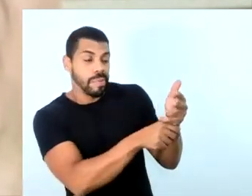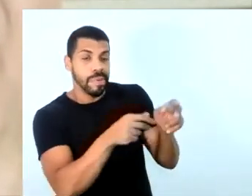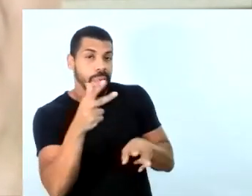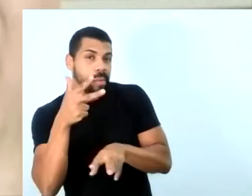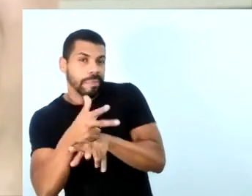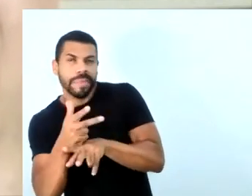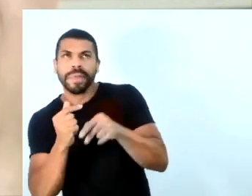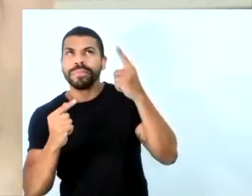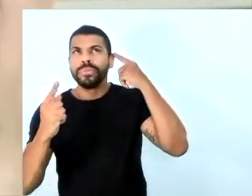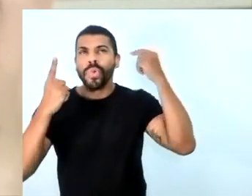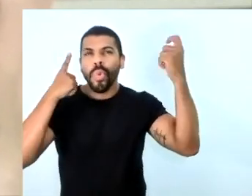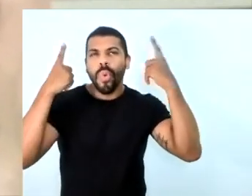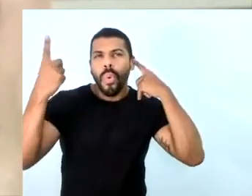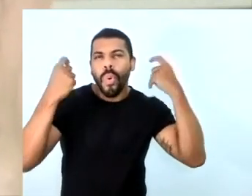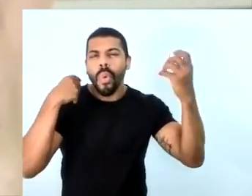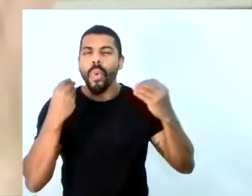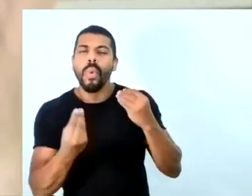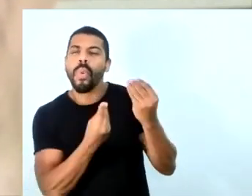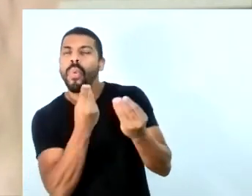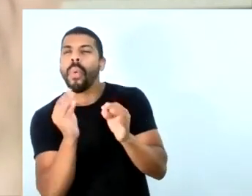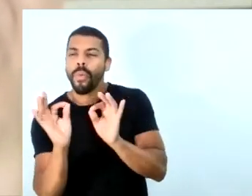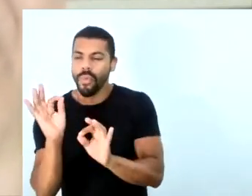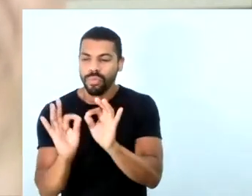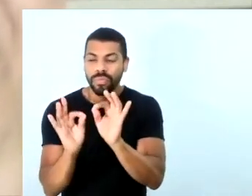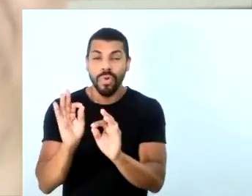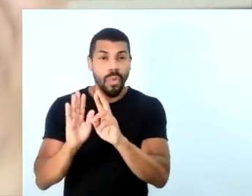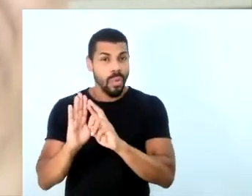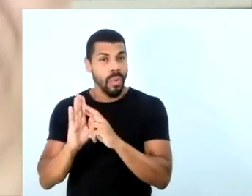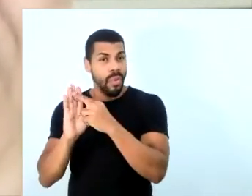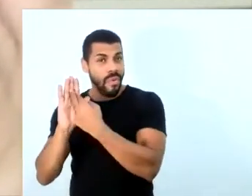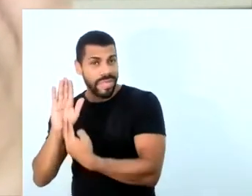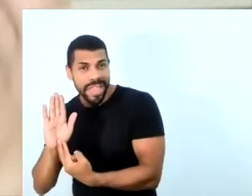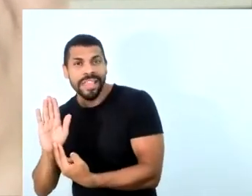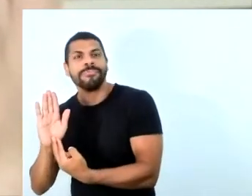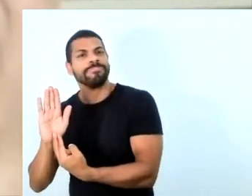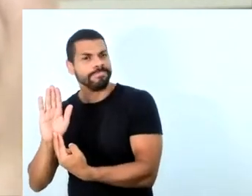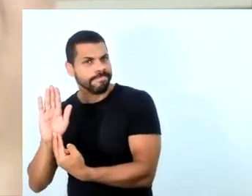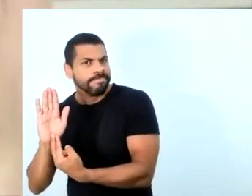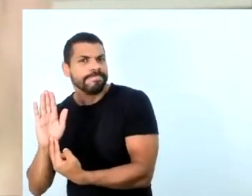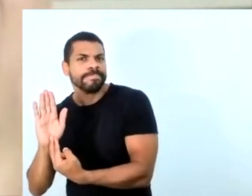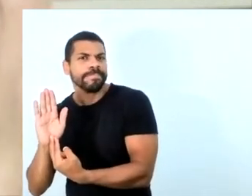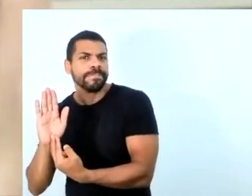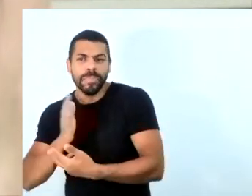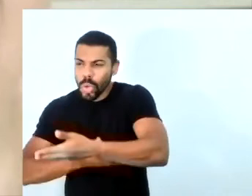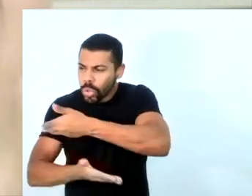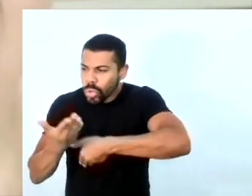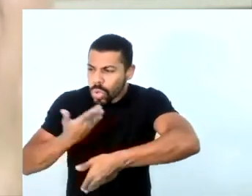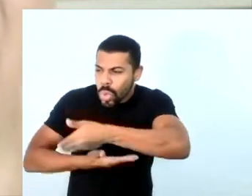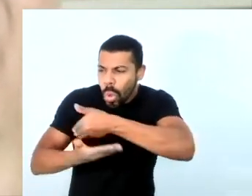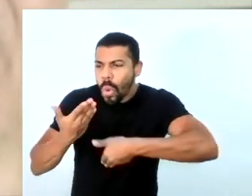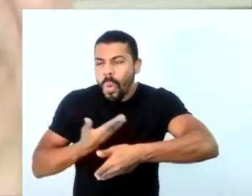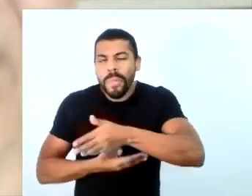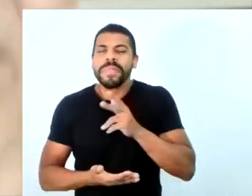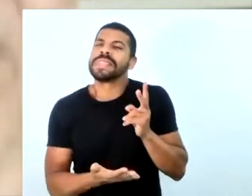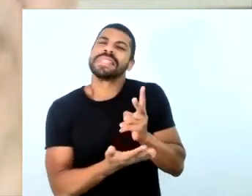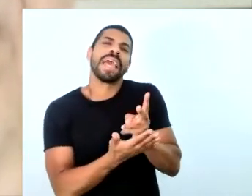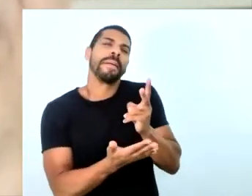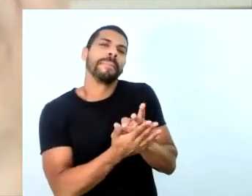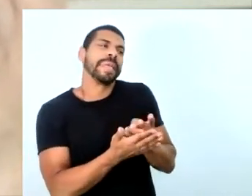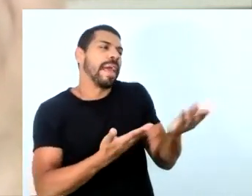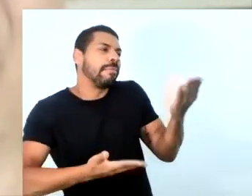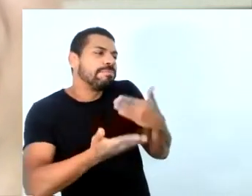de câmera, os boletins de som. Você se familiariza com a organização, com o roteiro, sabe? Você troca com o montador